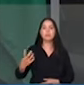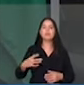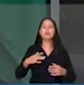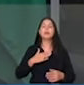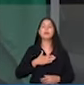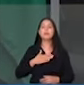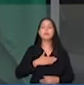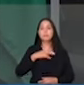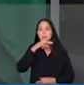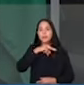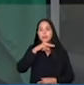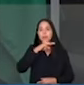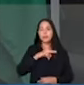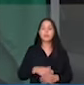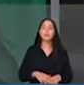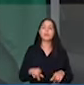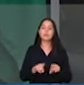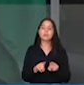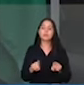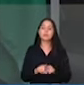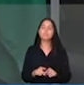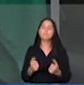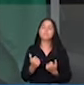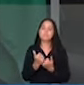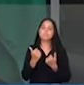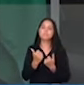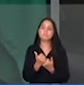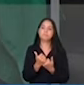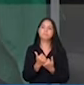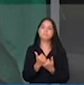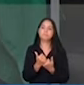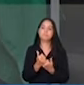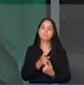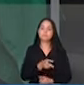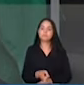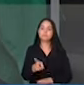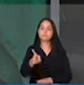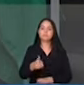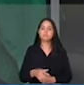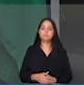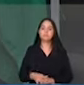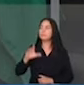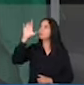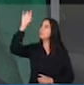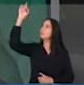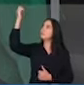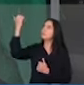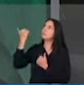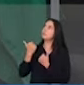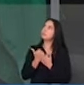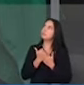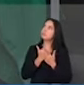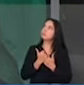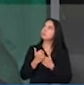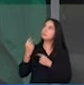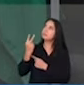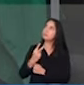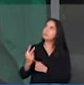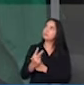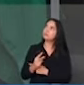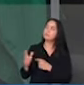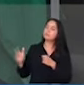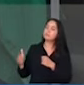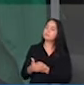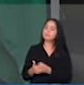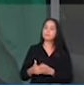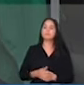meu braço direito e Amparo Para Todas as Horas Peço a Deus que me conduza proteja e guarde com